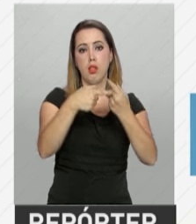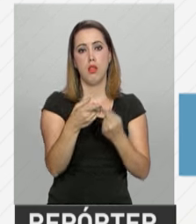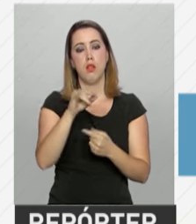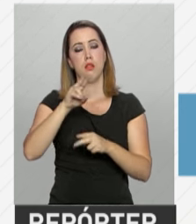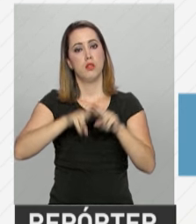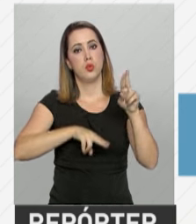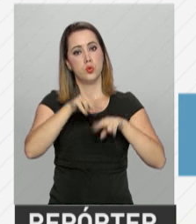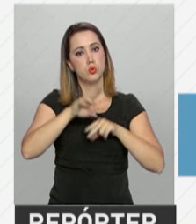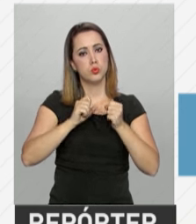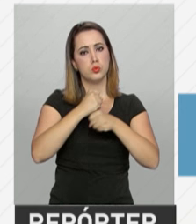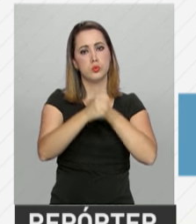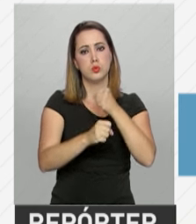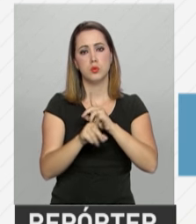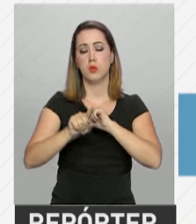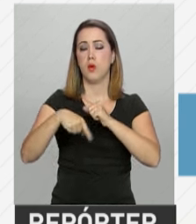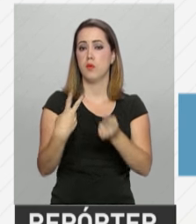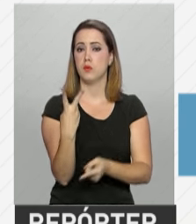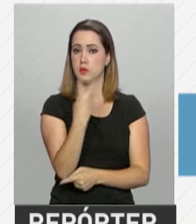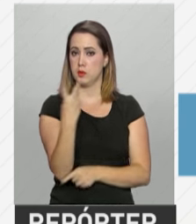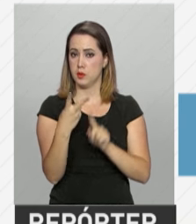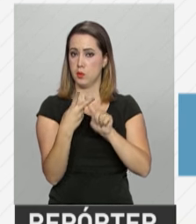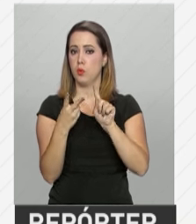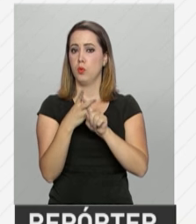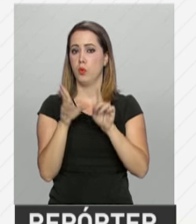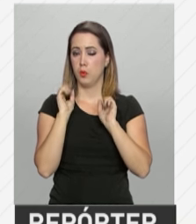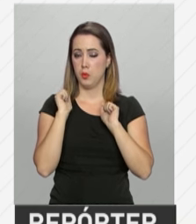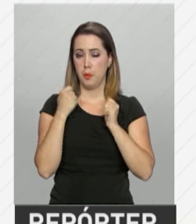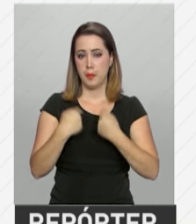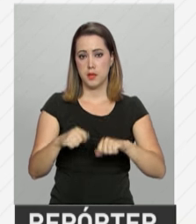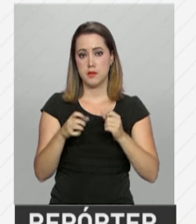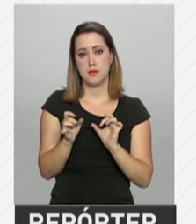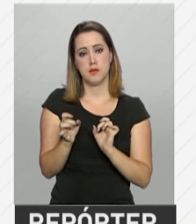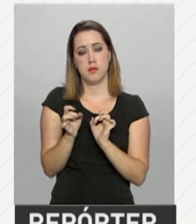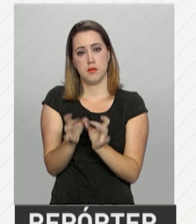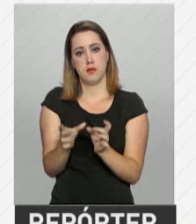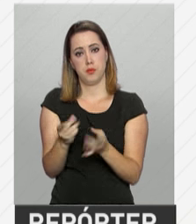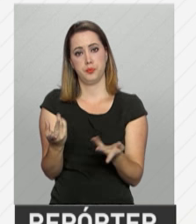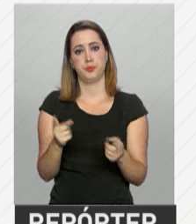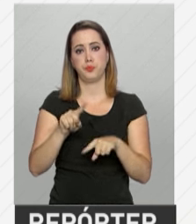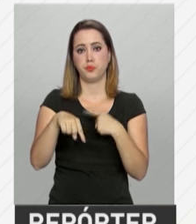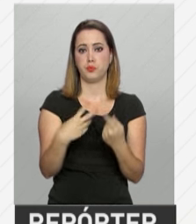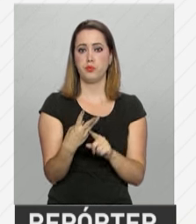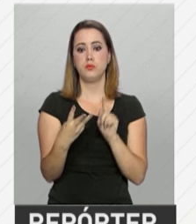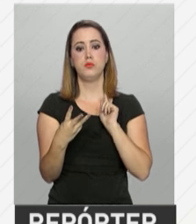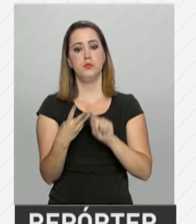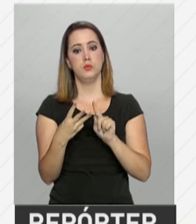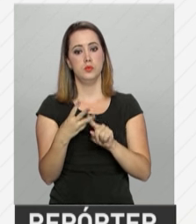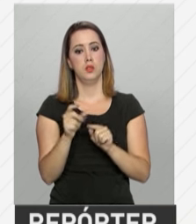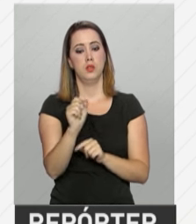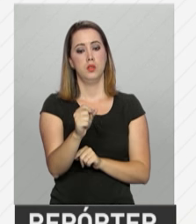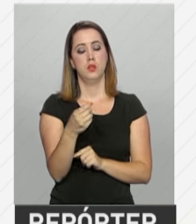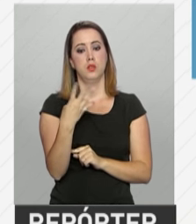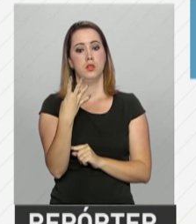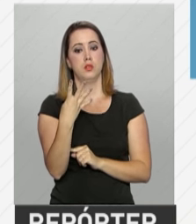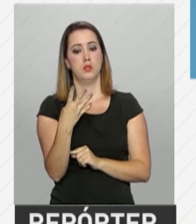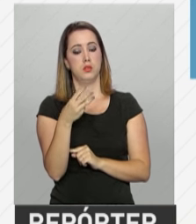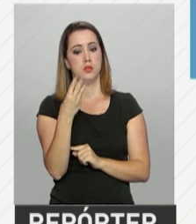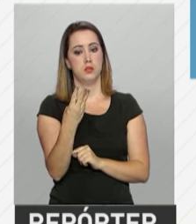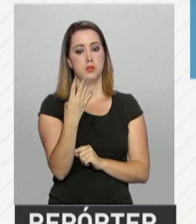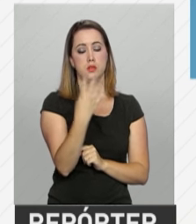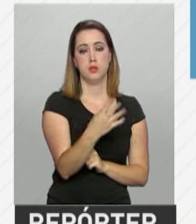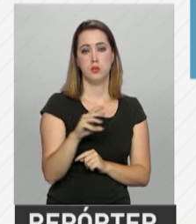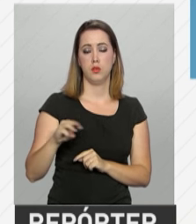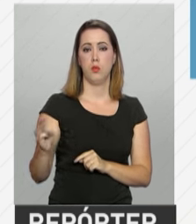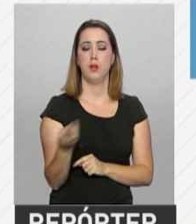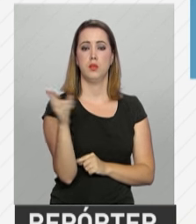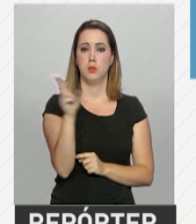vem a segunda fase ainda vai ser licitada a outra ordem de serviço destina quase 34 milhões Reis para a construção